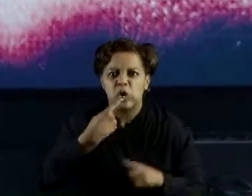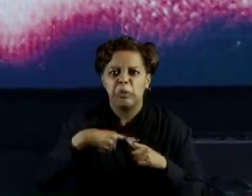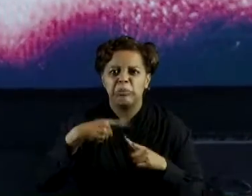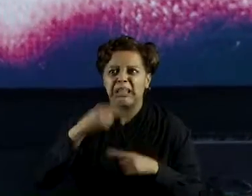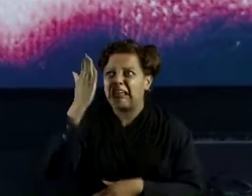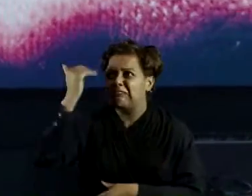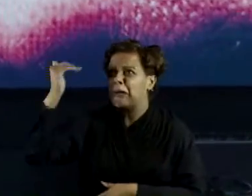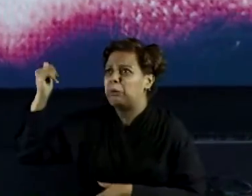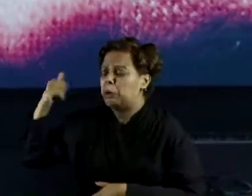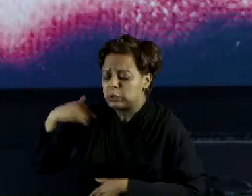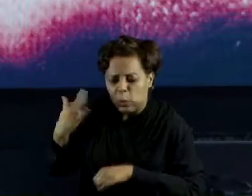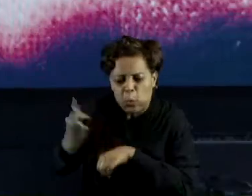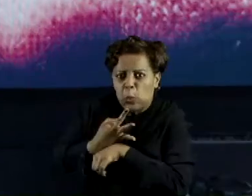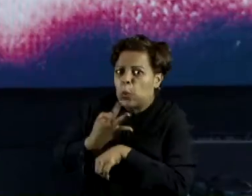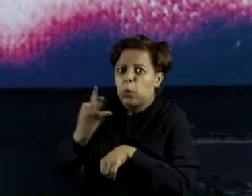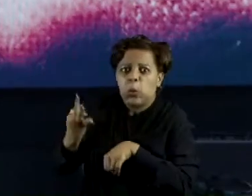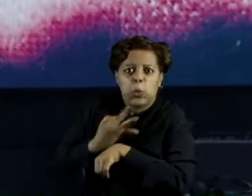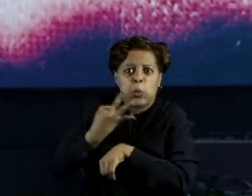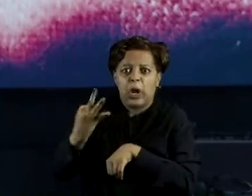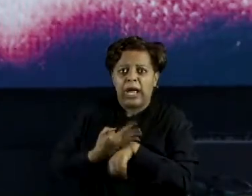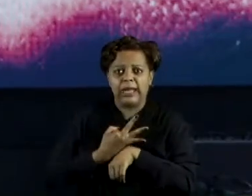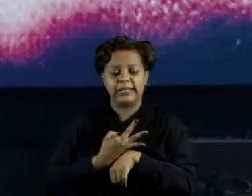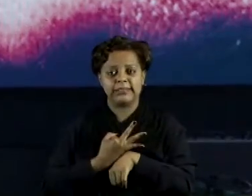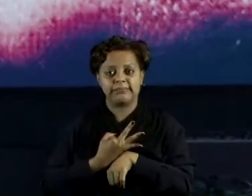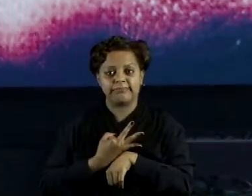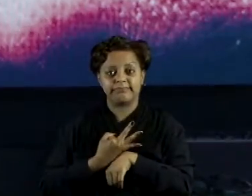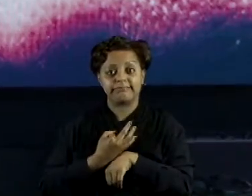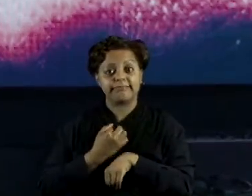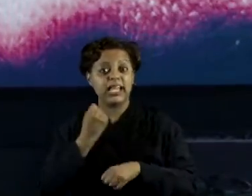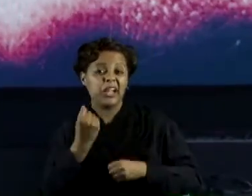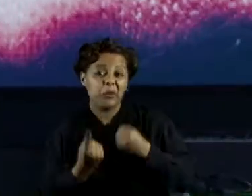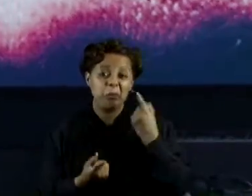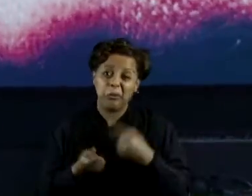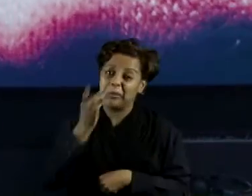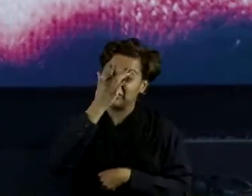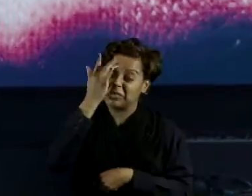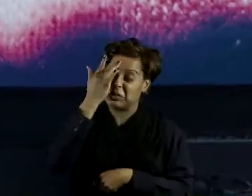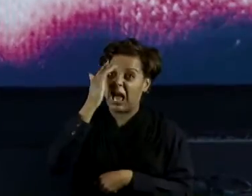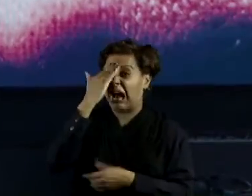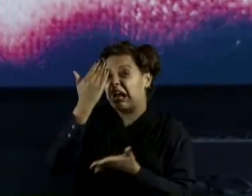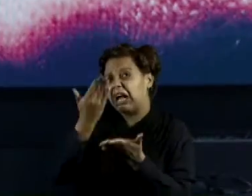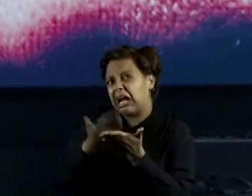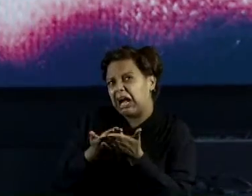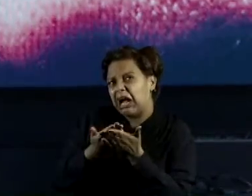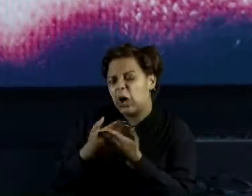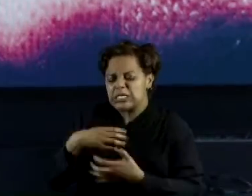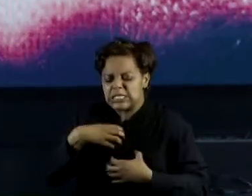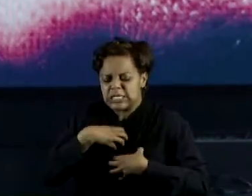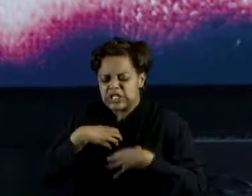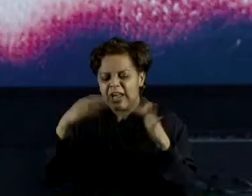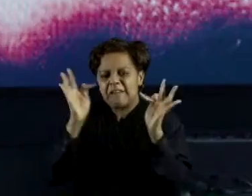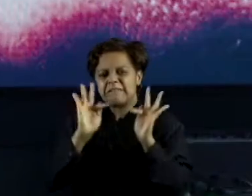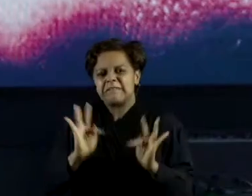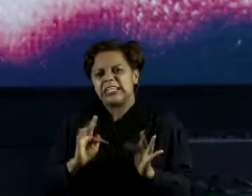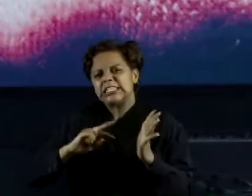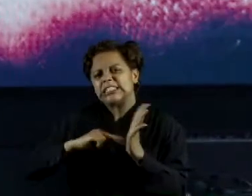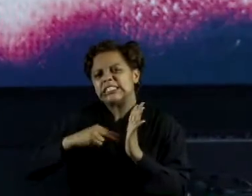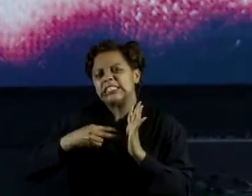diante. Algumas pessoas acreditam que a felicidade vem através da